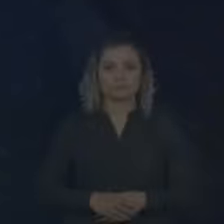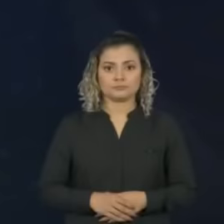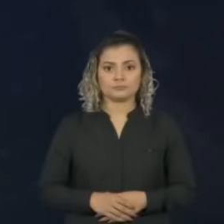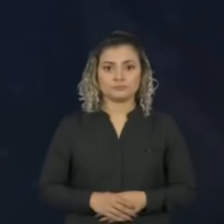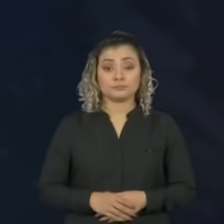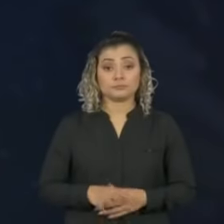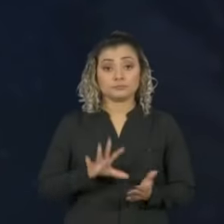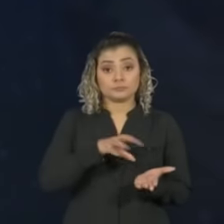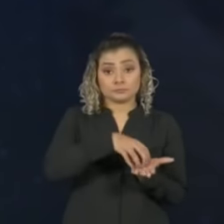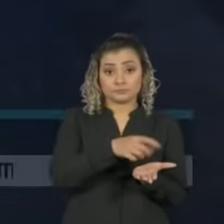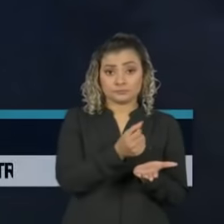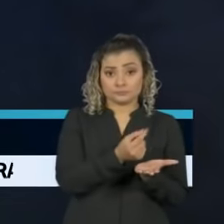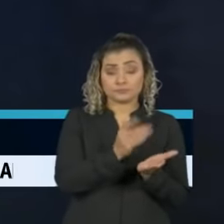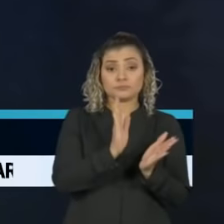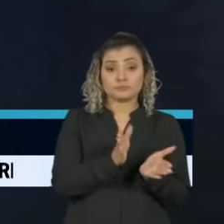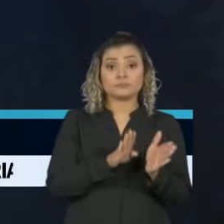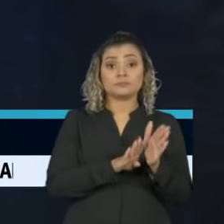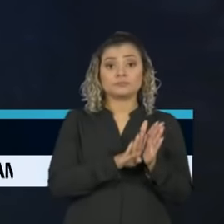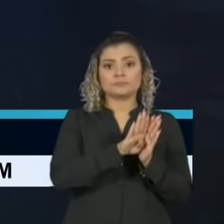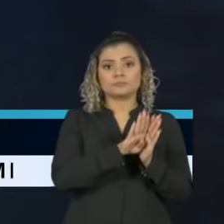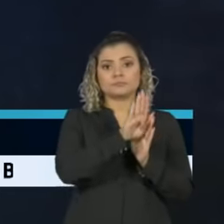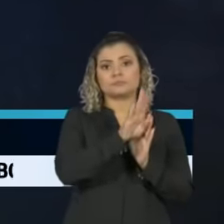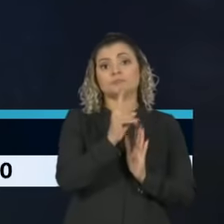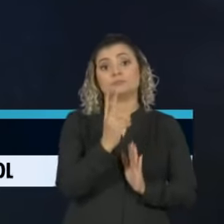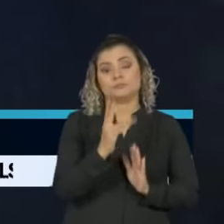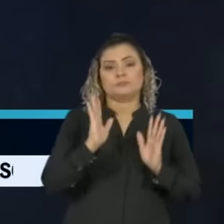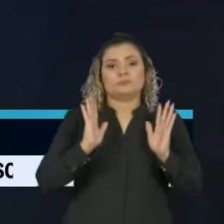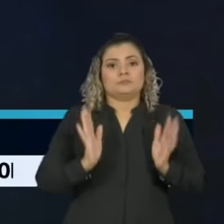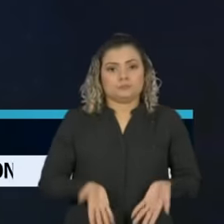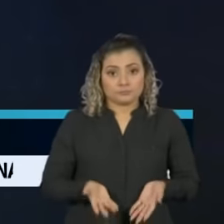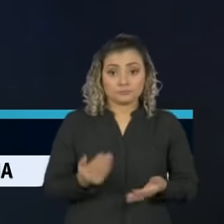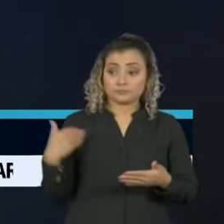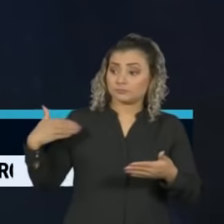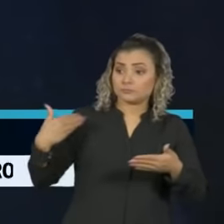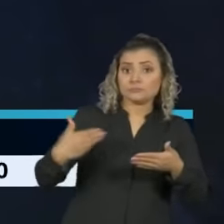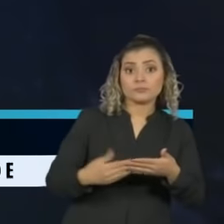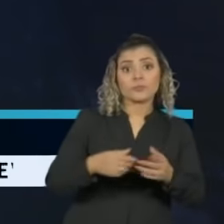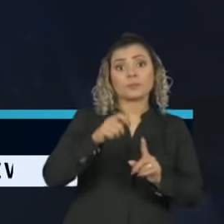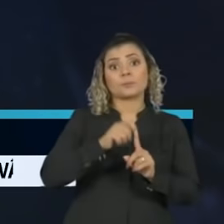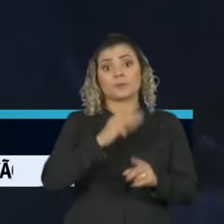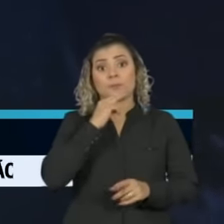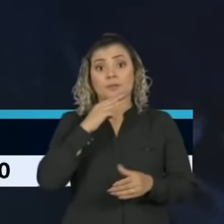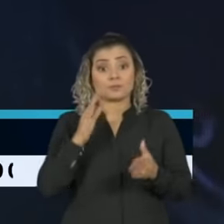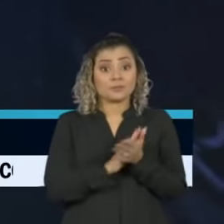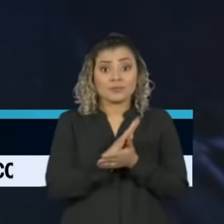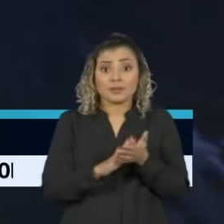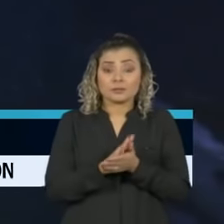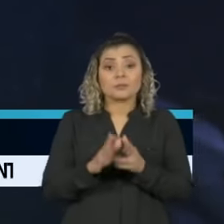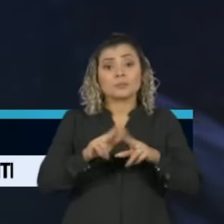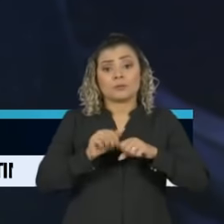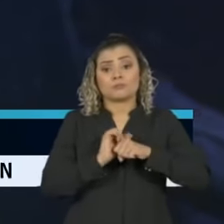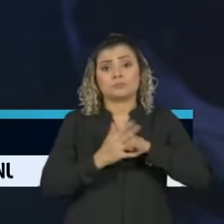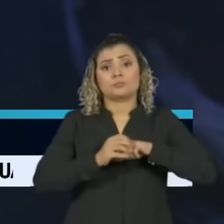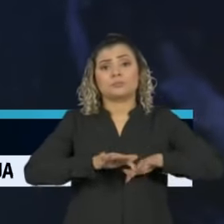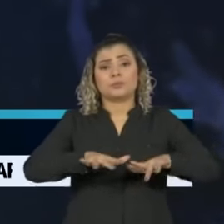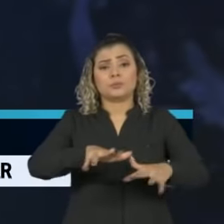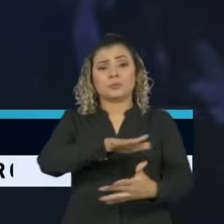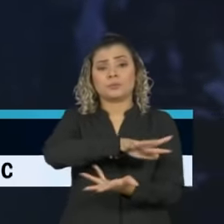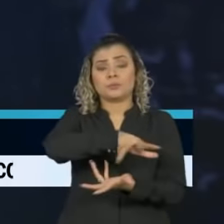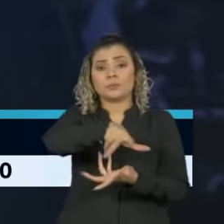A Bolsa de Valores fechou em alta pelo segundo dia seguido, o que não acontecia desde o começo de março, quando o avanço do coronavírus pelo mundo e